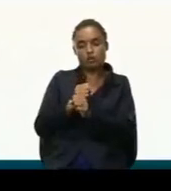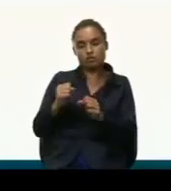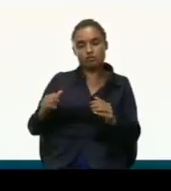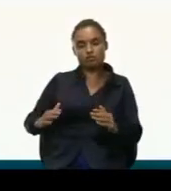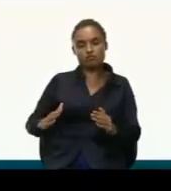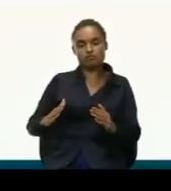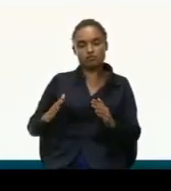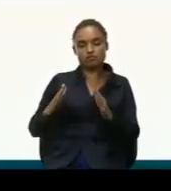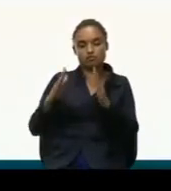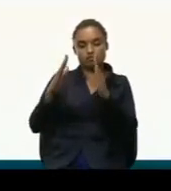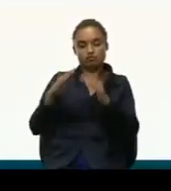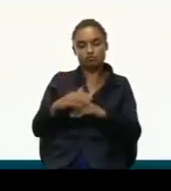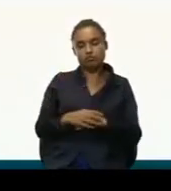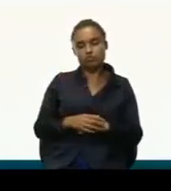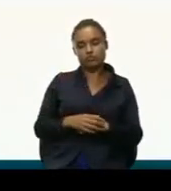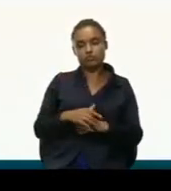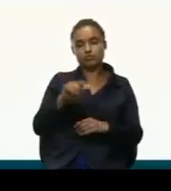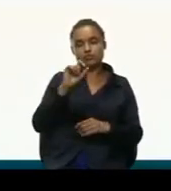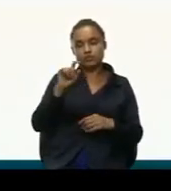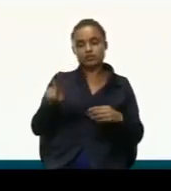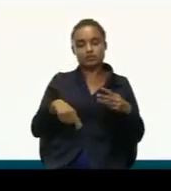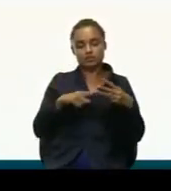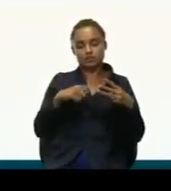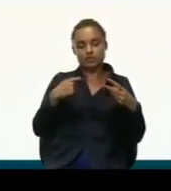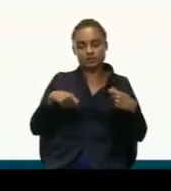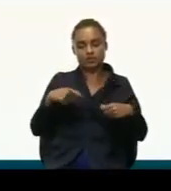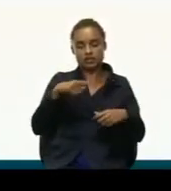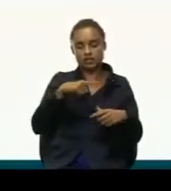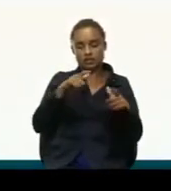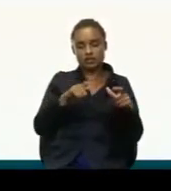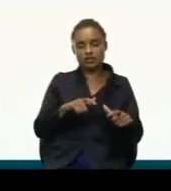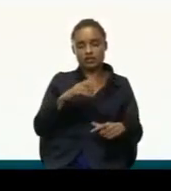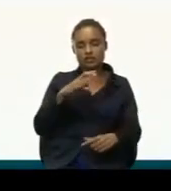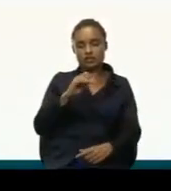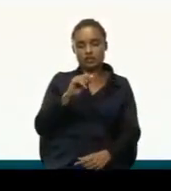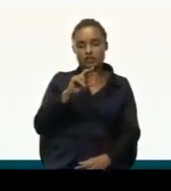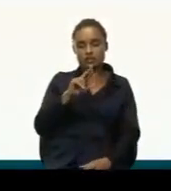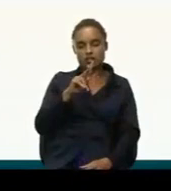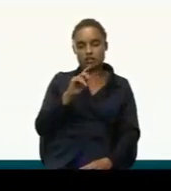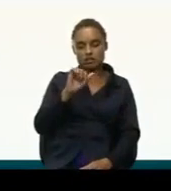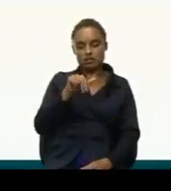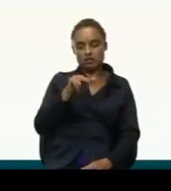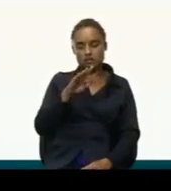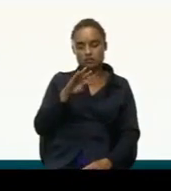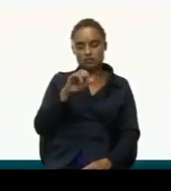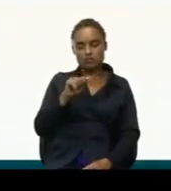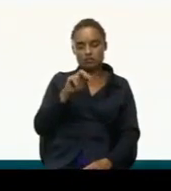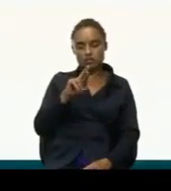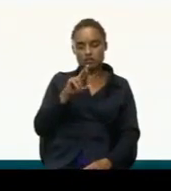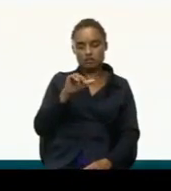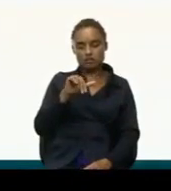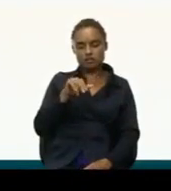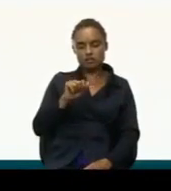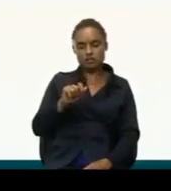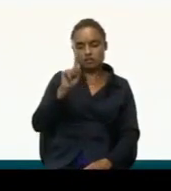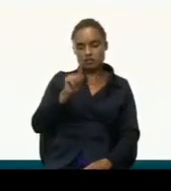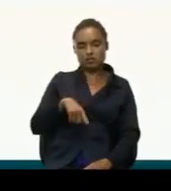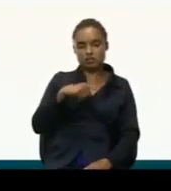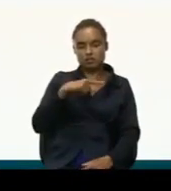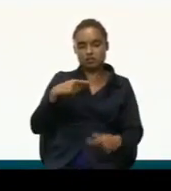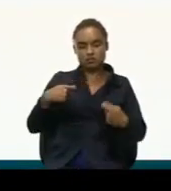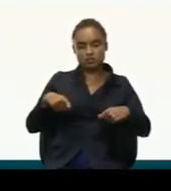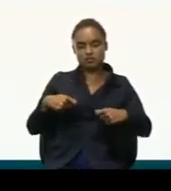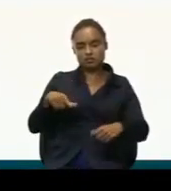sobre a carpintaria, tem que ter uma carpintaria no canteiro, depósito e dobra de aço,